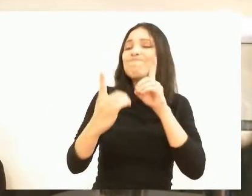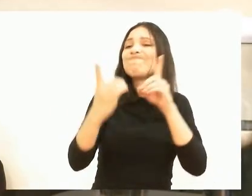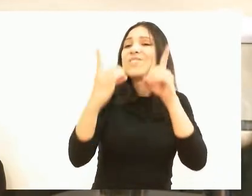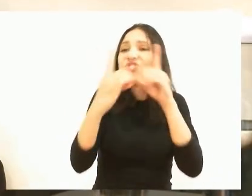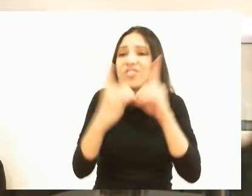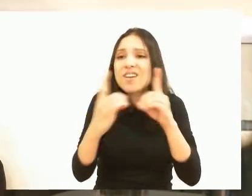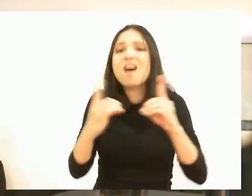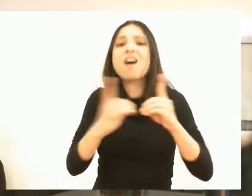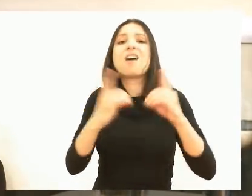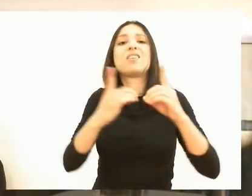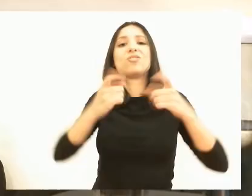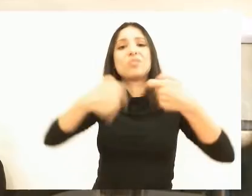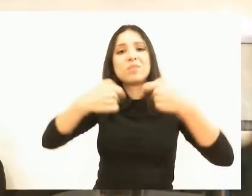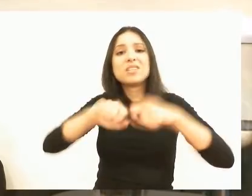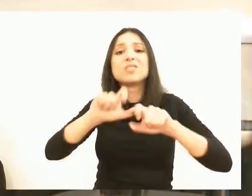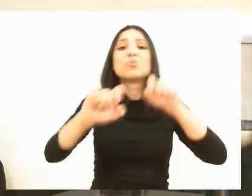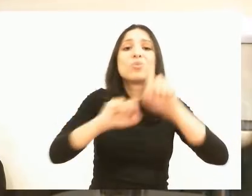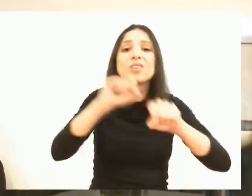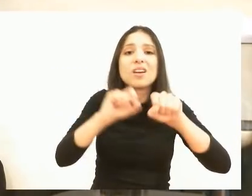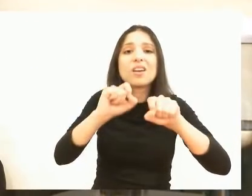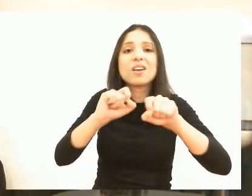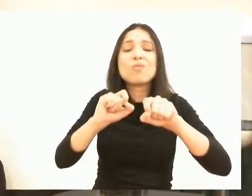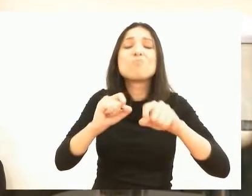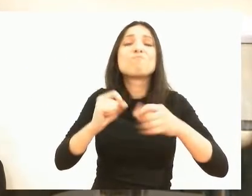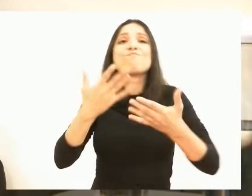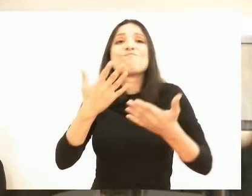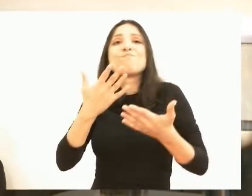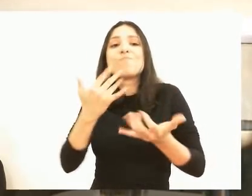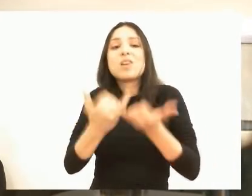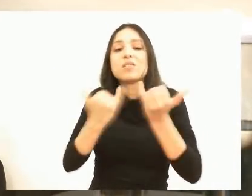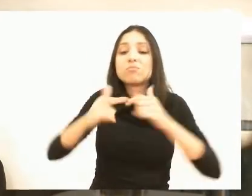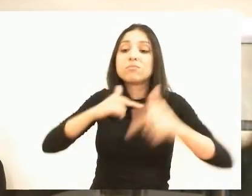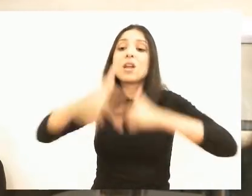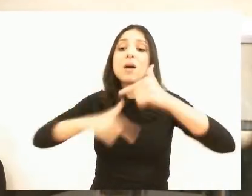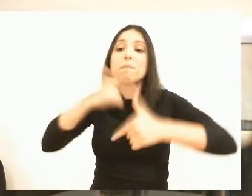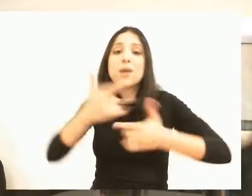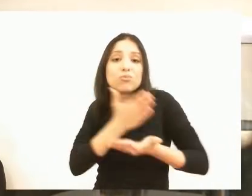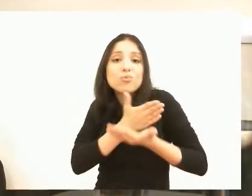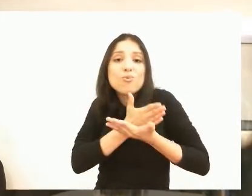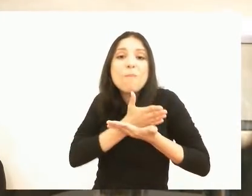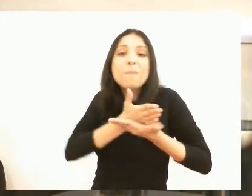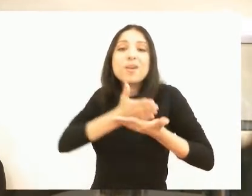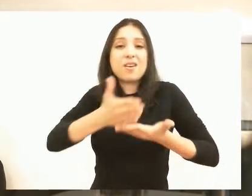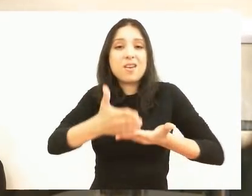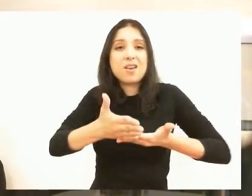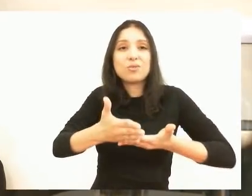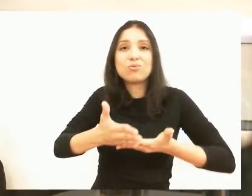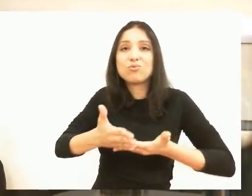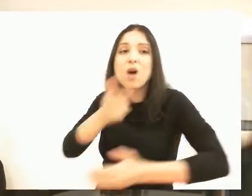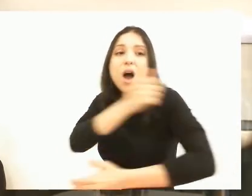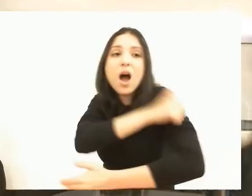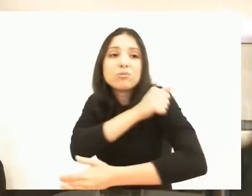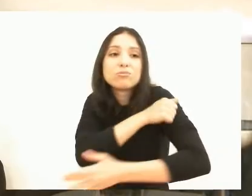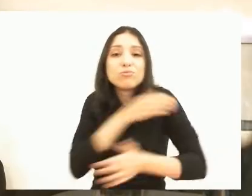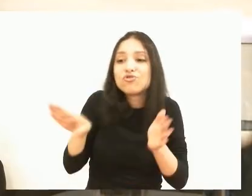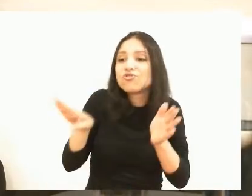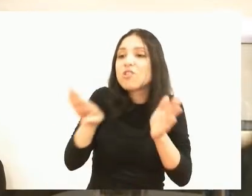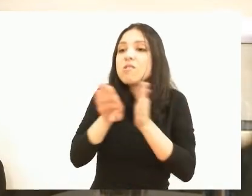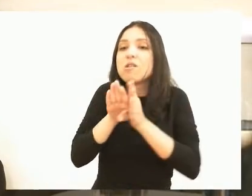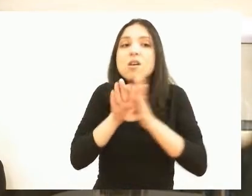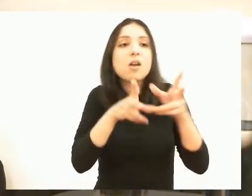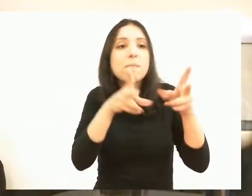aquecimento ou um trabalho de chegança que eu chamo os alunos chegam percebe espaço verde